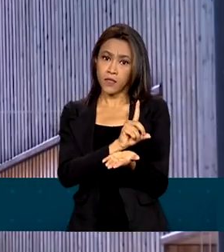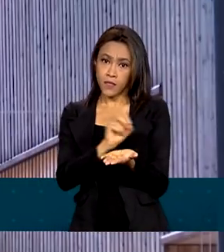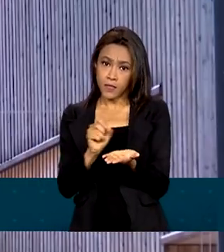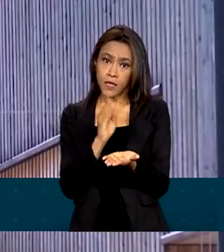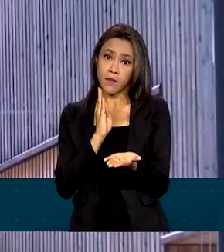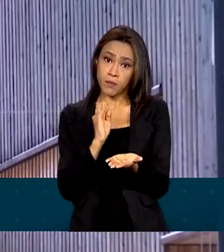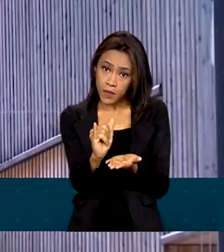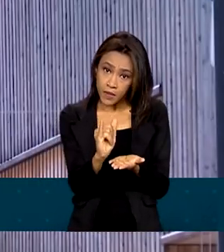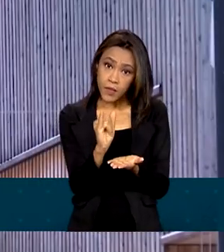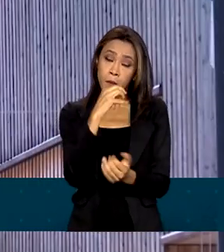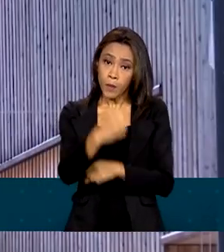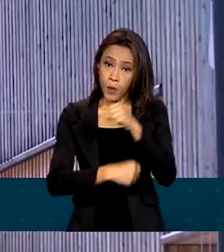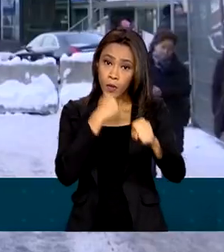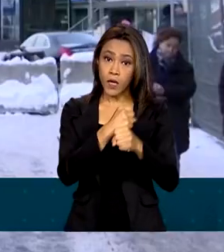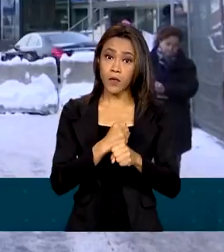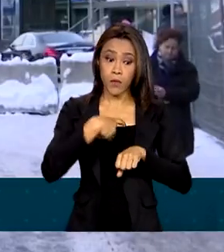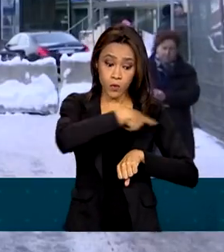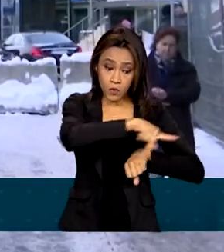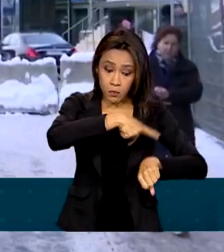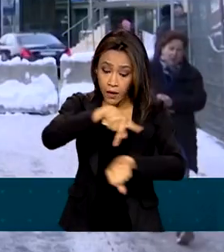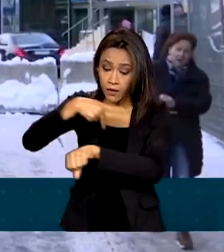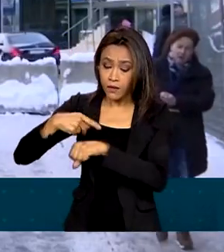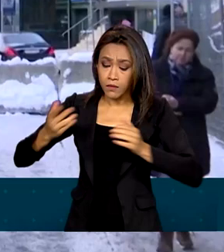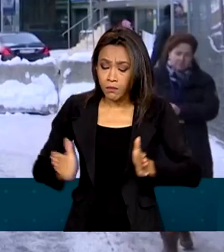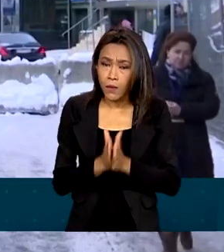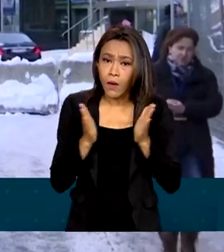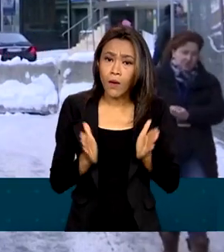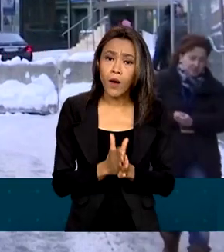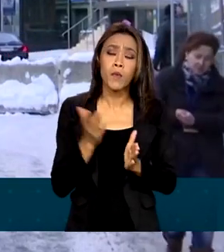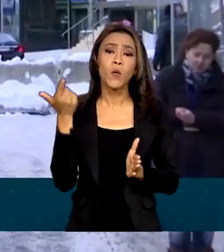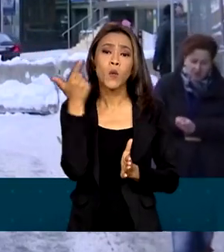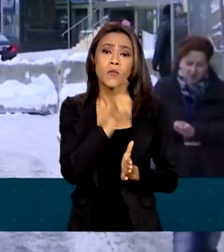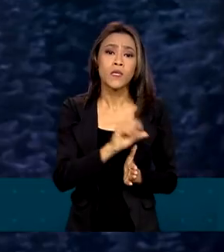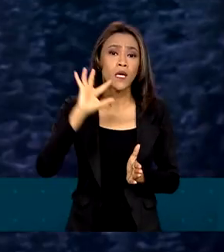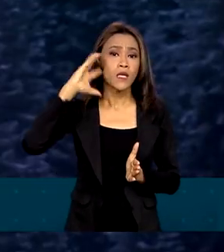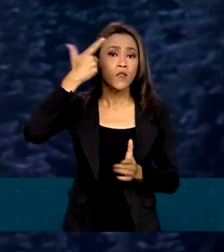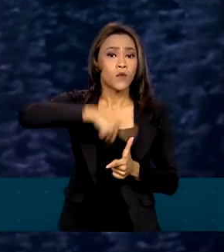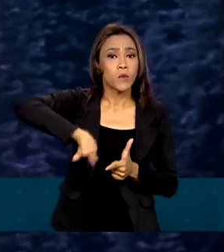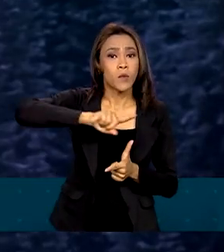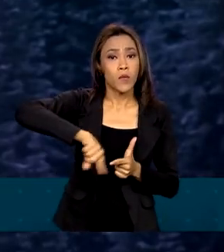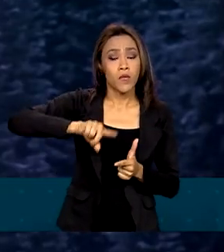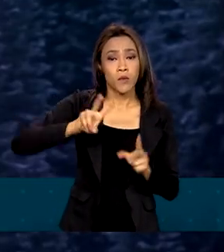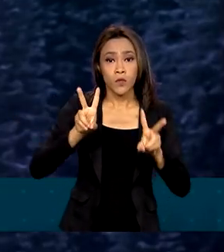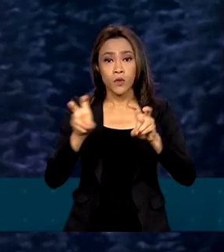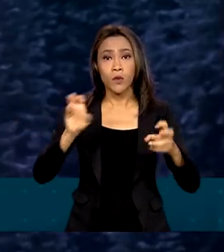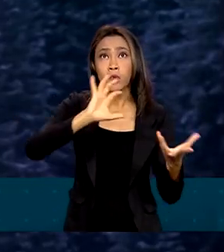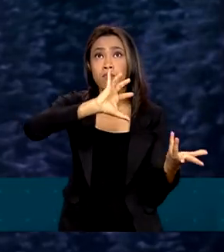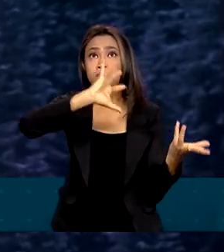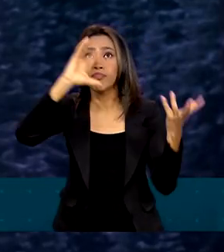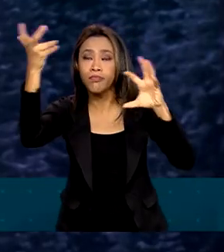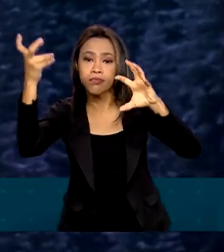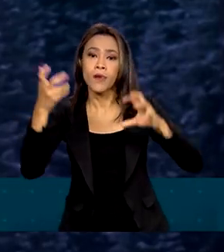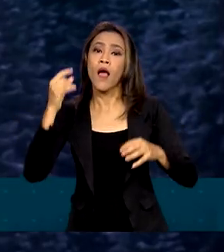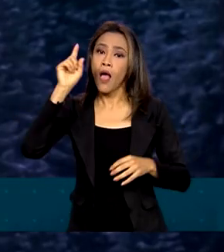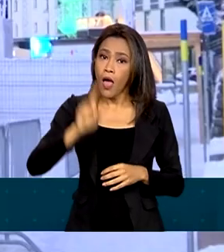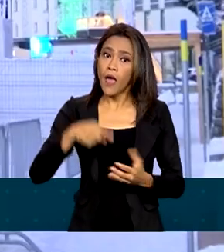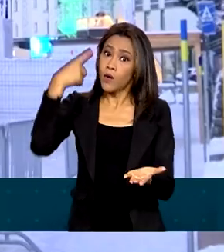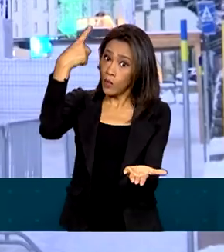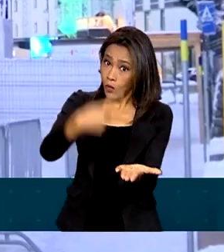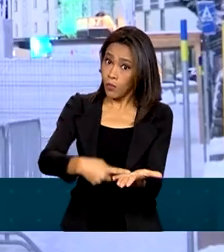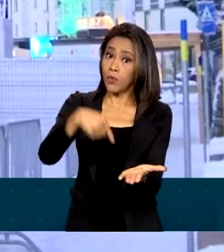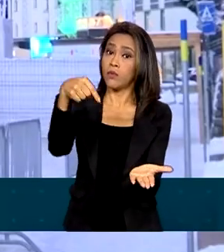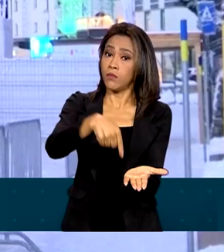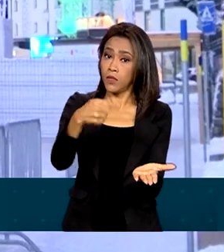para que as nações mais pobres possam enfrentar as mudanças climáticas o recurso era parte do acordo de Paris